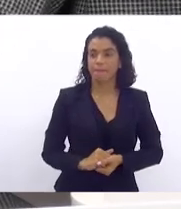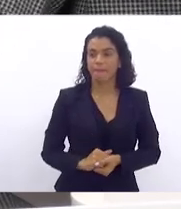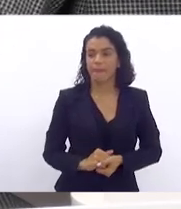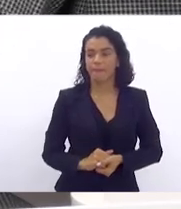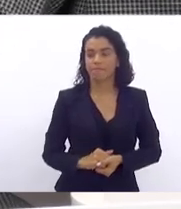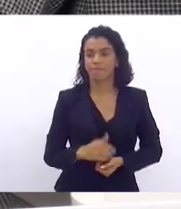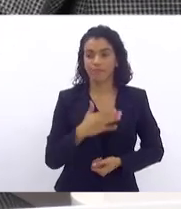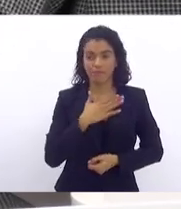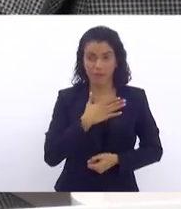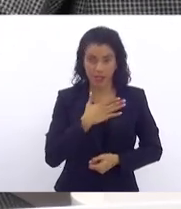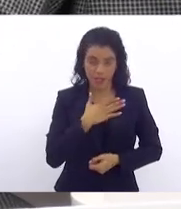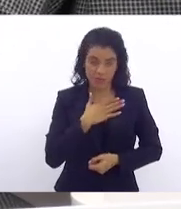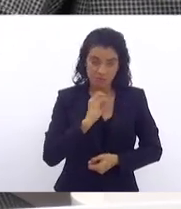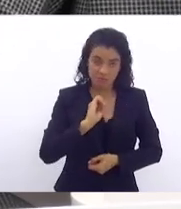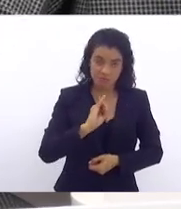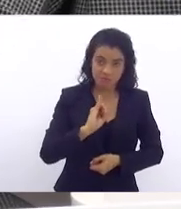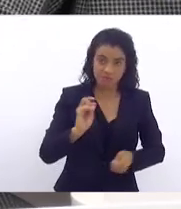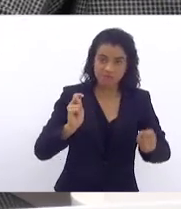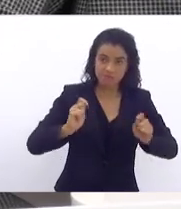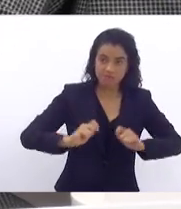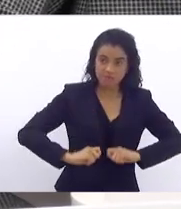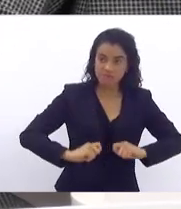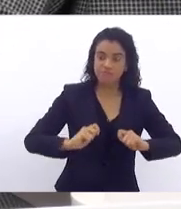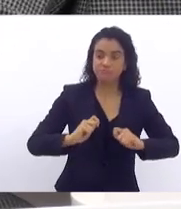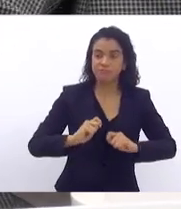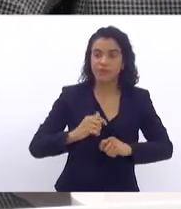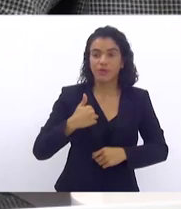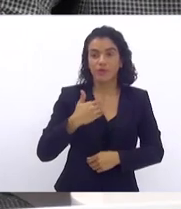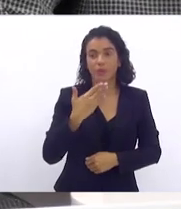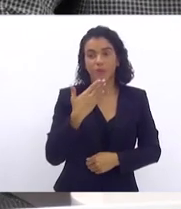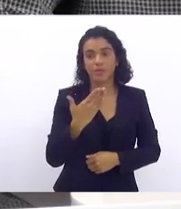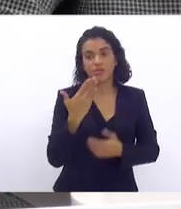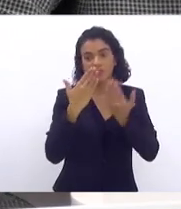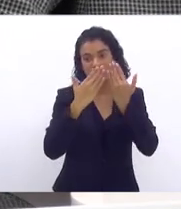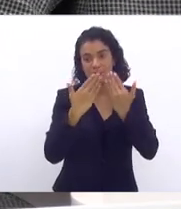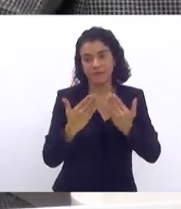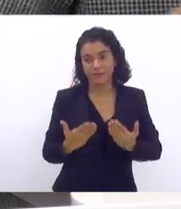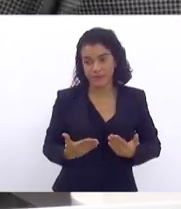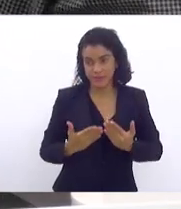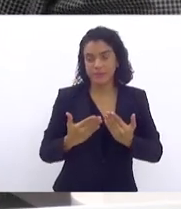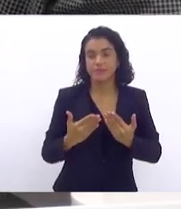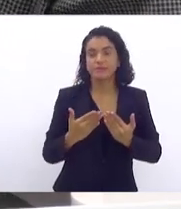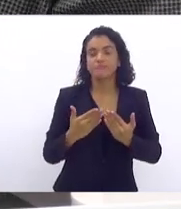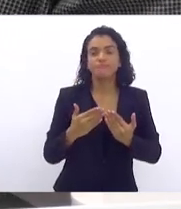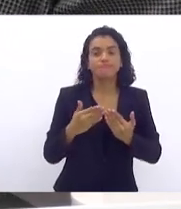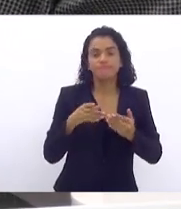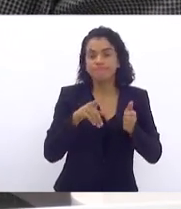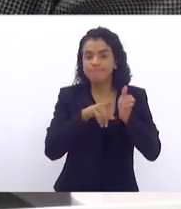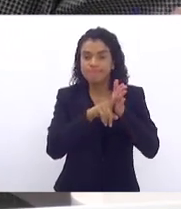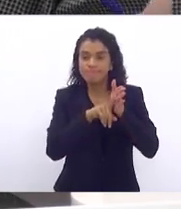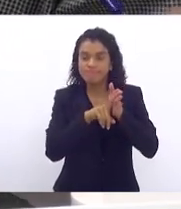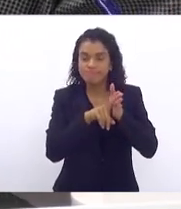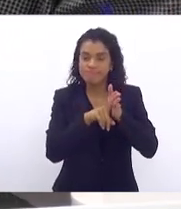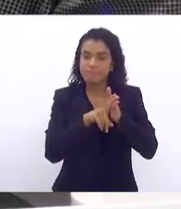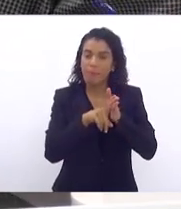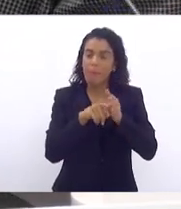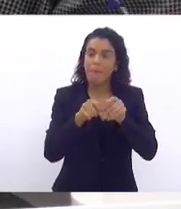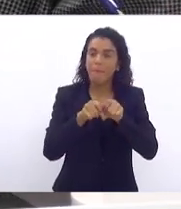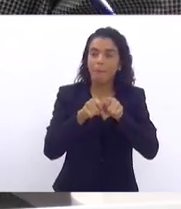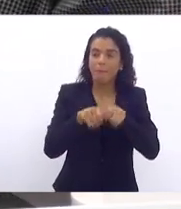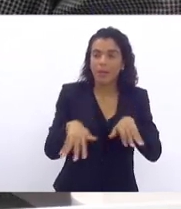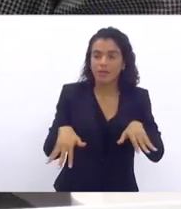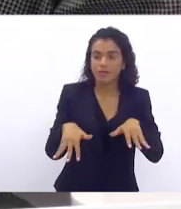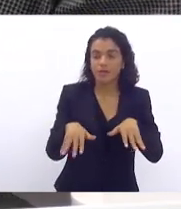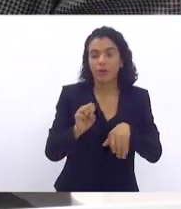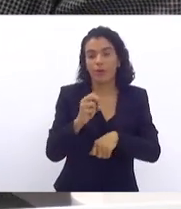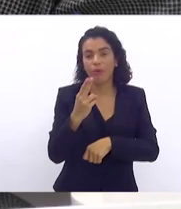Eu, se Vossa Excelência permitir, eu vou pedir uma vista para analisar possível prejudicabilidade